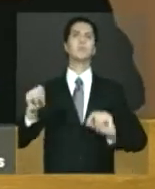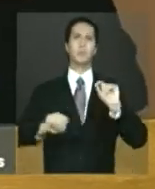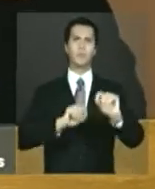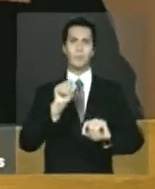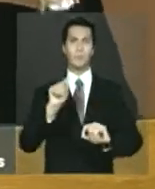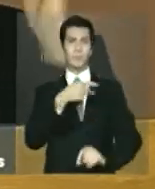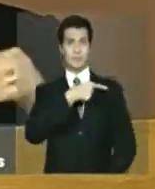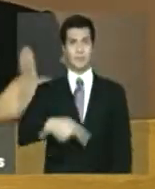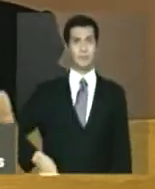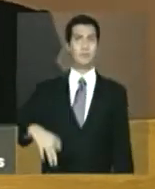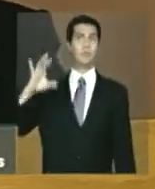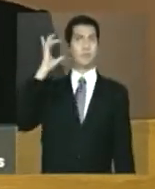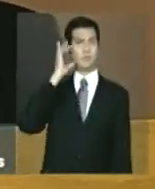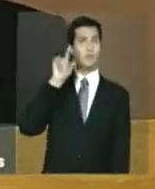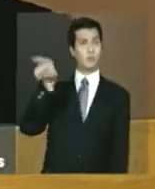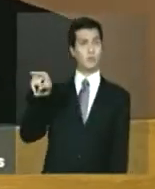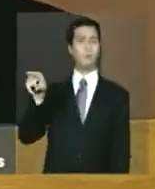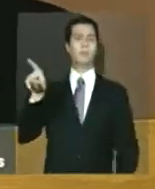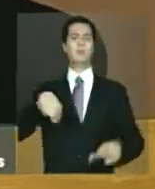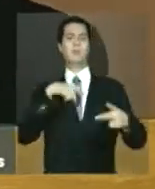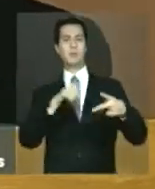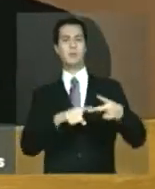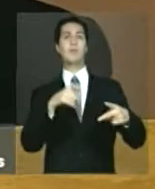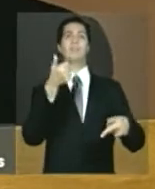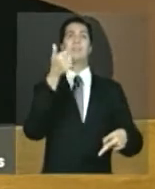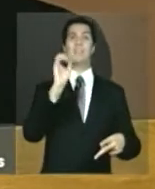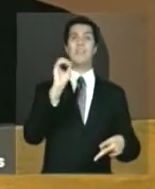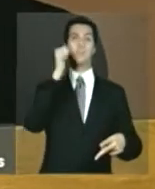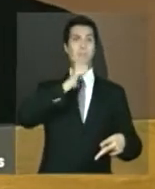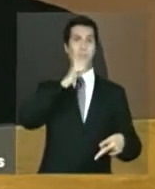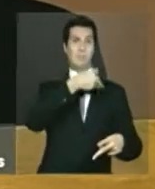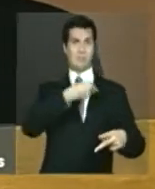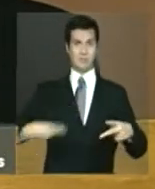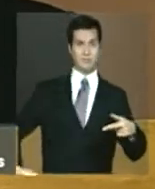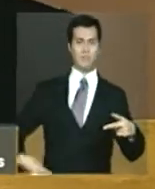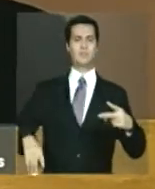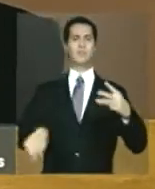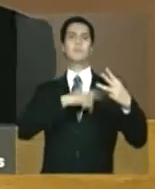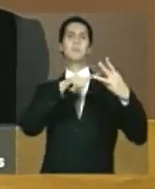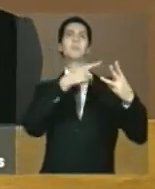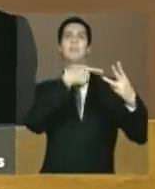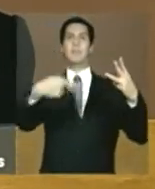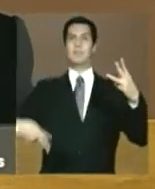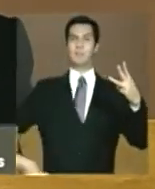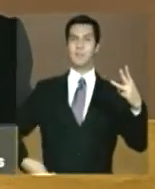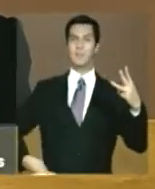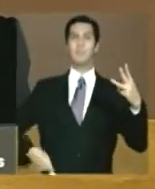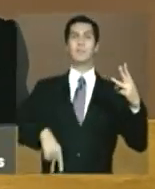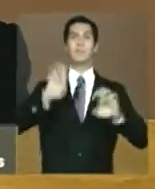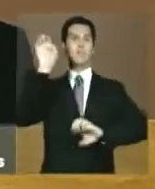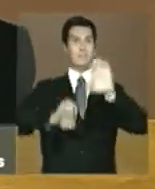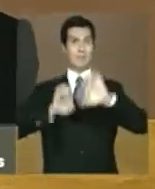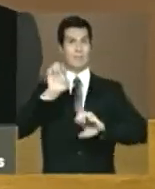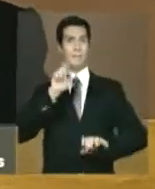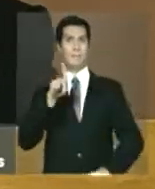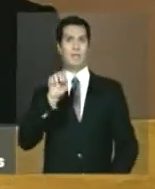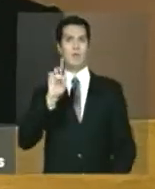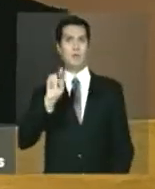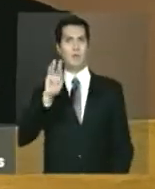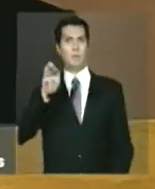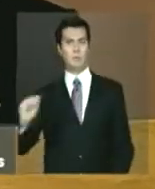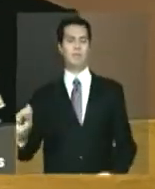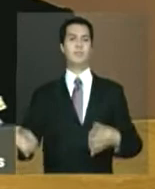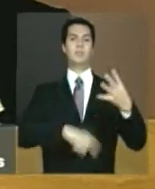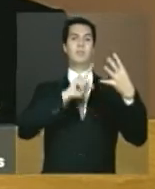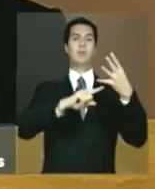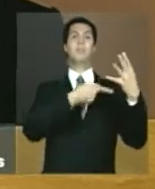uma presidenta 10 ministras uma Presidenta da maior empresa de petróleo no país uma presidenta